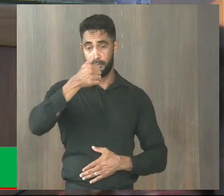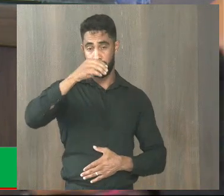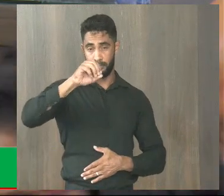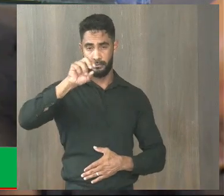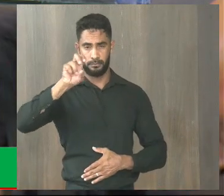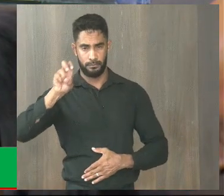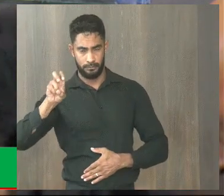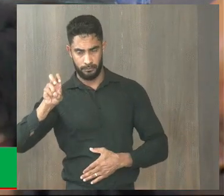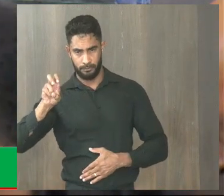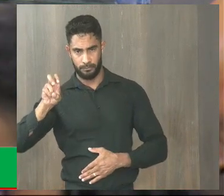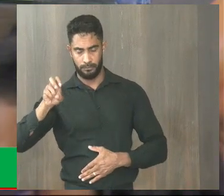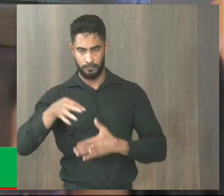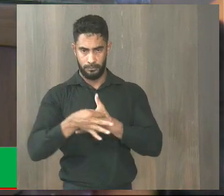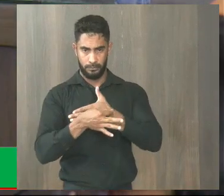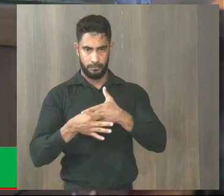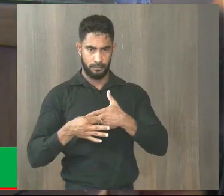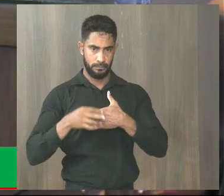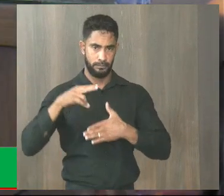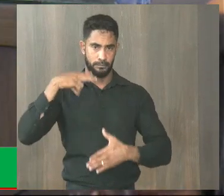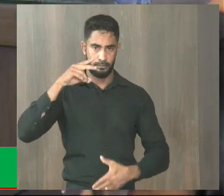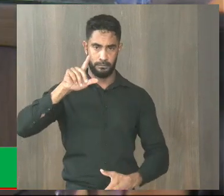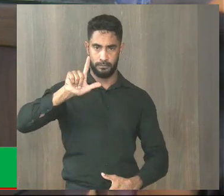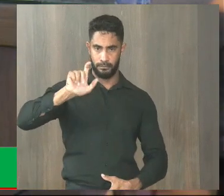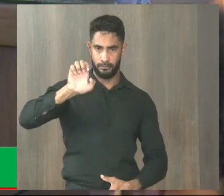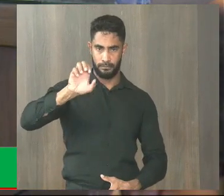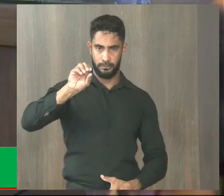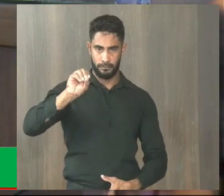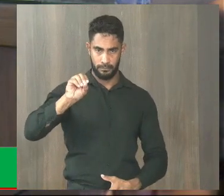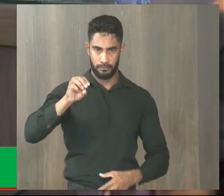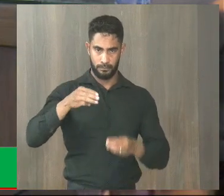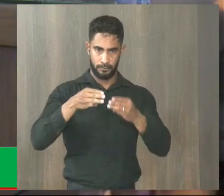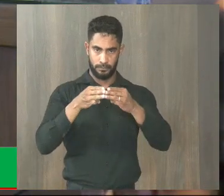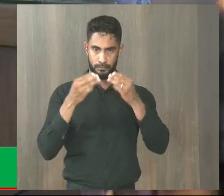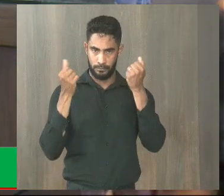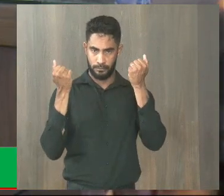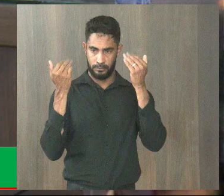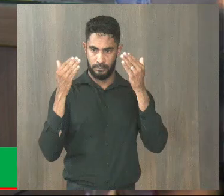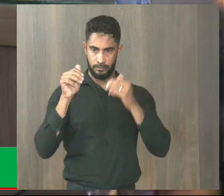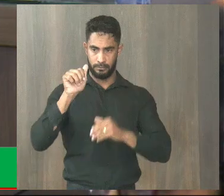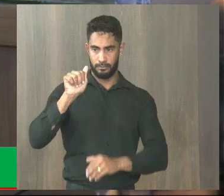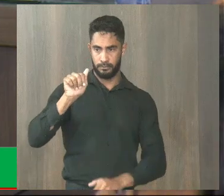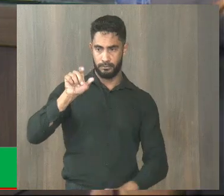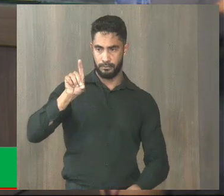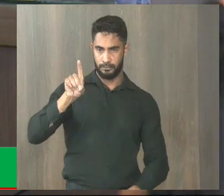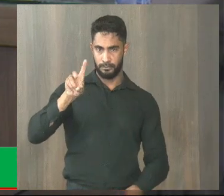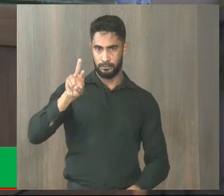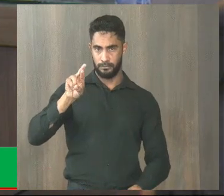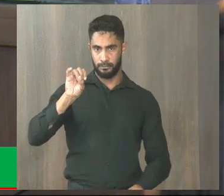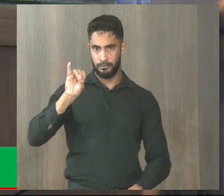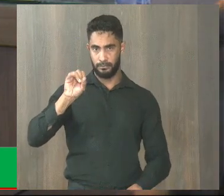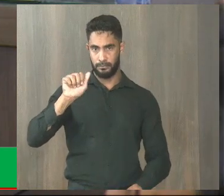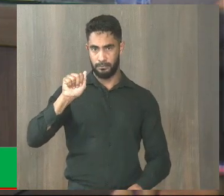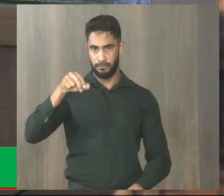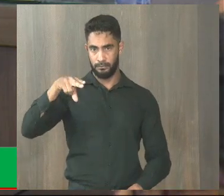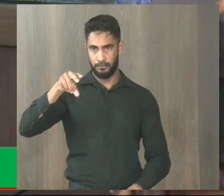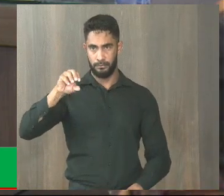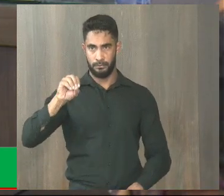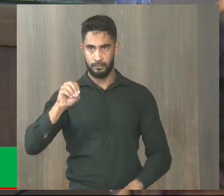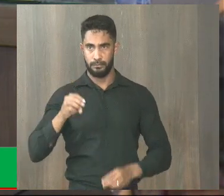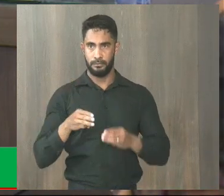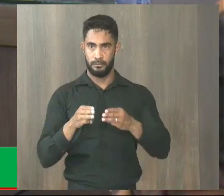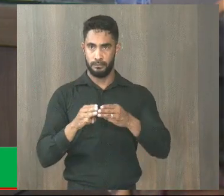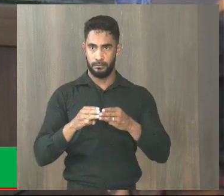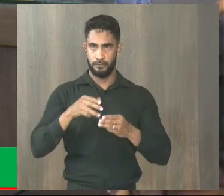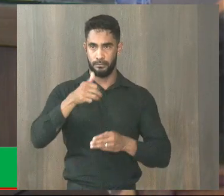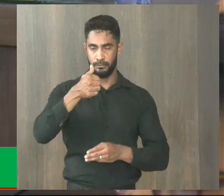de autoria do vereador Léo de Bem. Moção de aplausos ao senhor Adriano Cardoso Salles. Requerimento 106